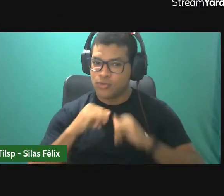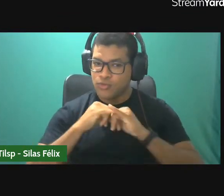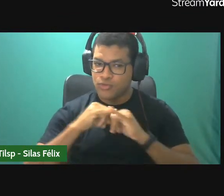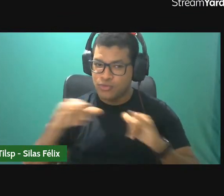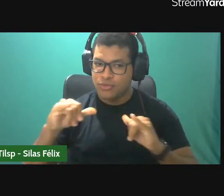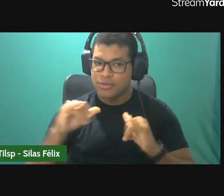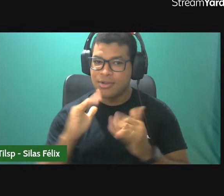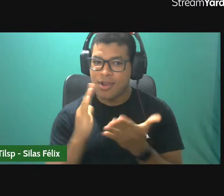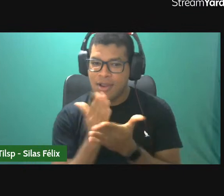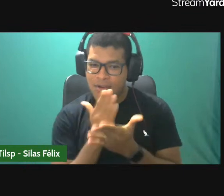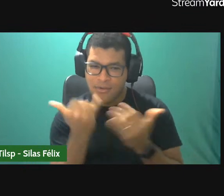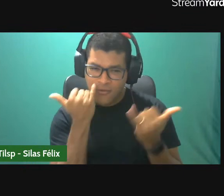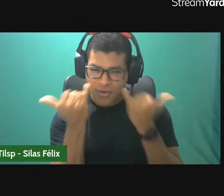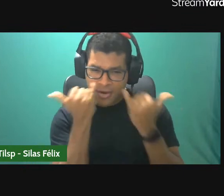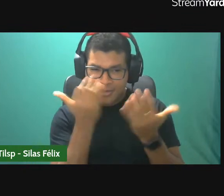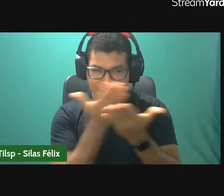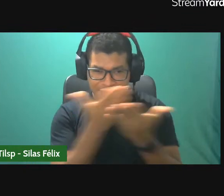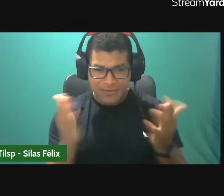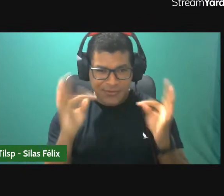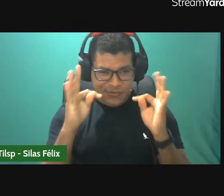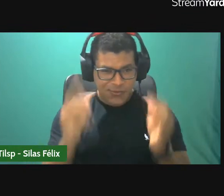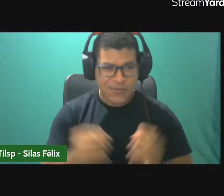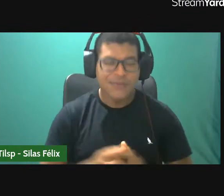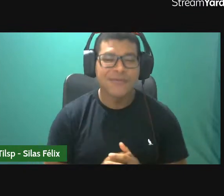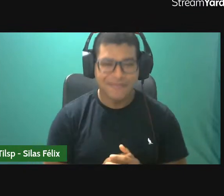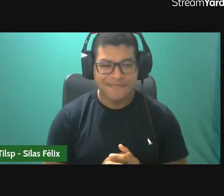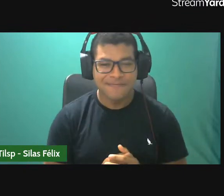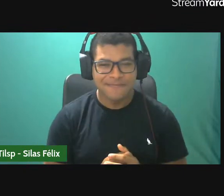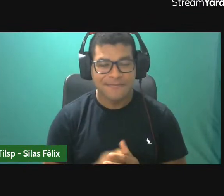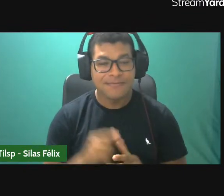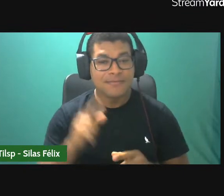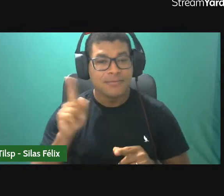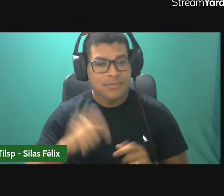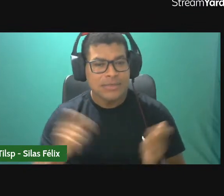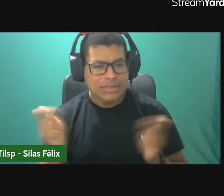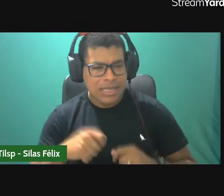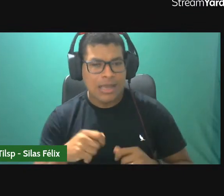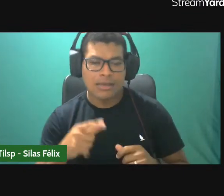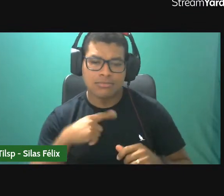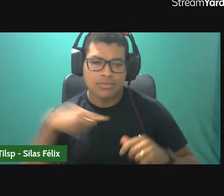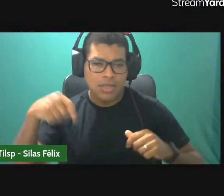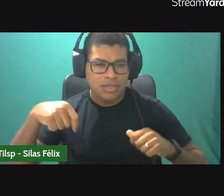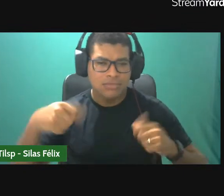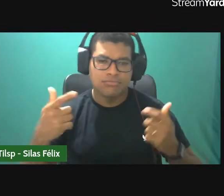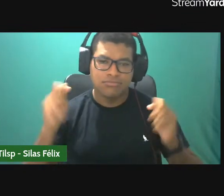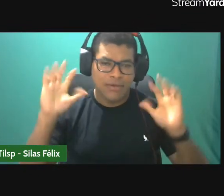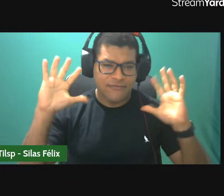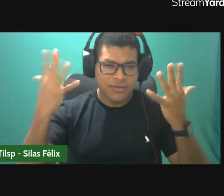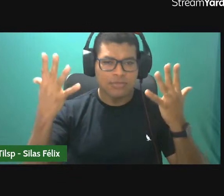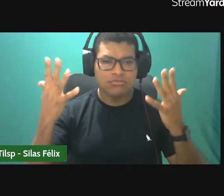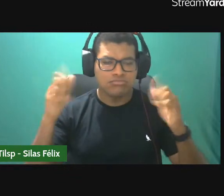algumas informações, só para que o evento flua de maneira mais